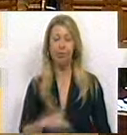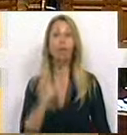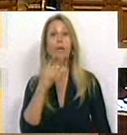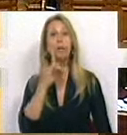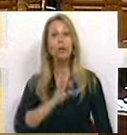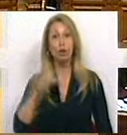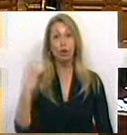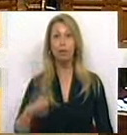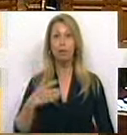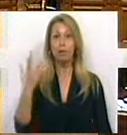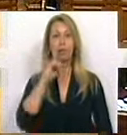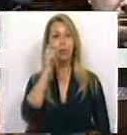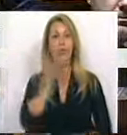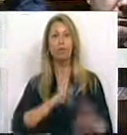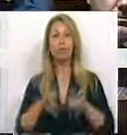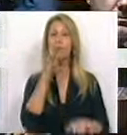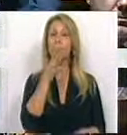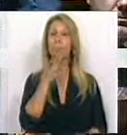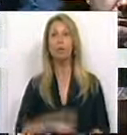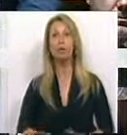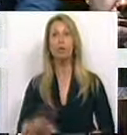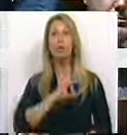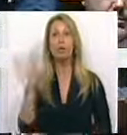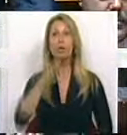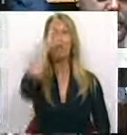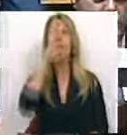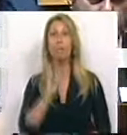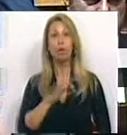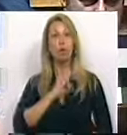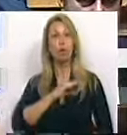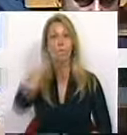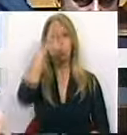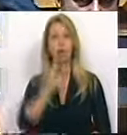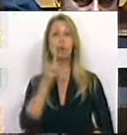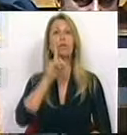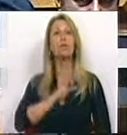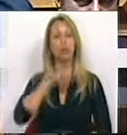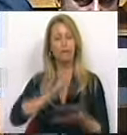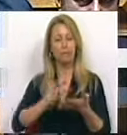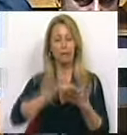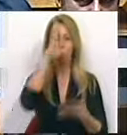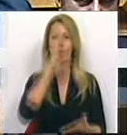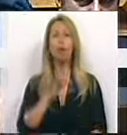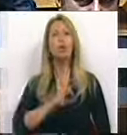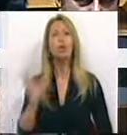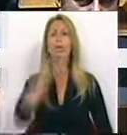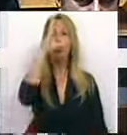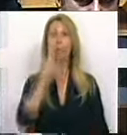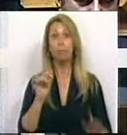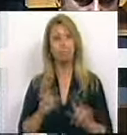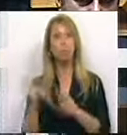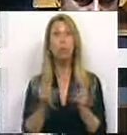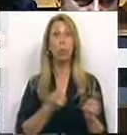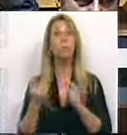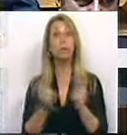Obrigado, Sr. Presidente, Sras. E Srs. Deputados, Sr. Primeiro-Ministro, Srs. Ministros, Sra. Secretária de Estado, Sr. Primeiro-Ministro, sendo este um